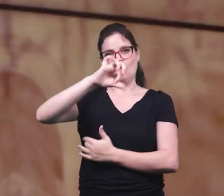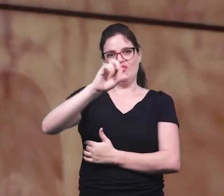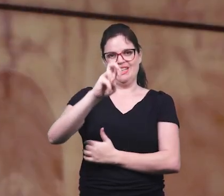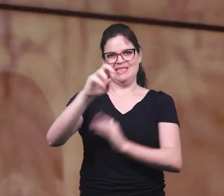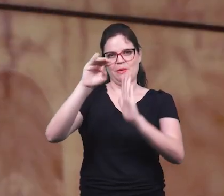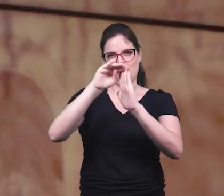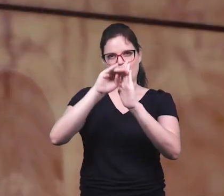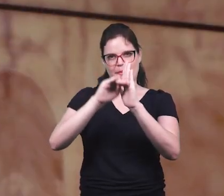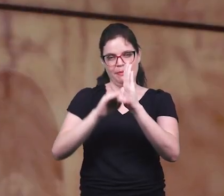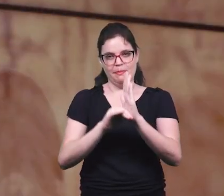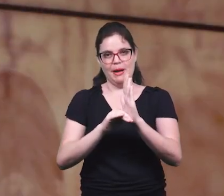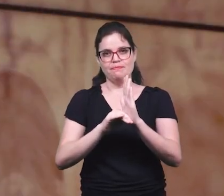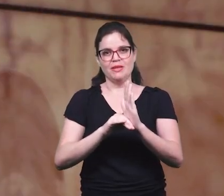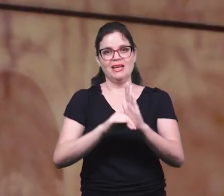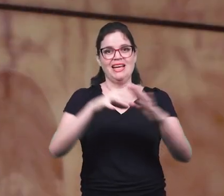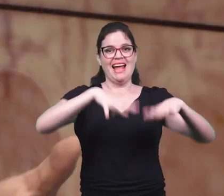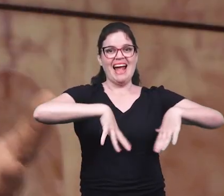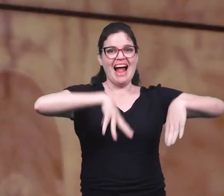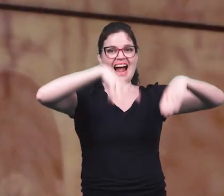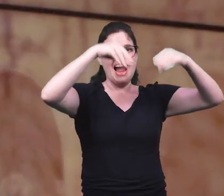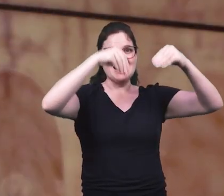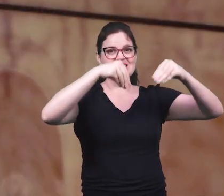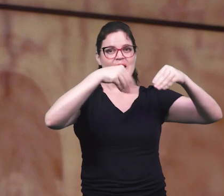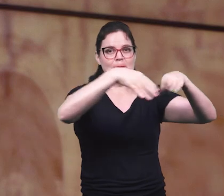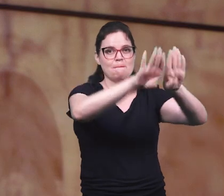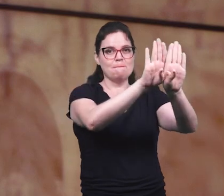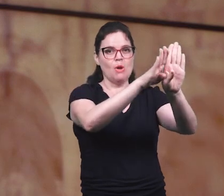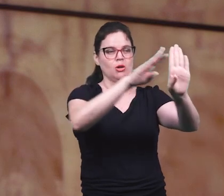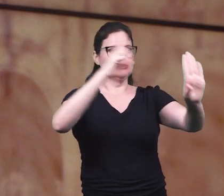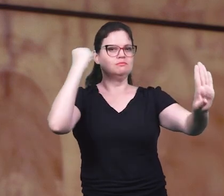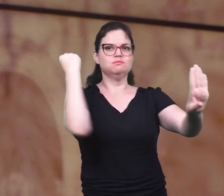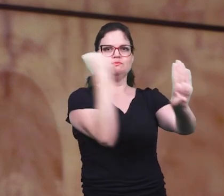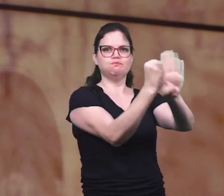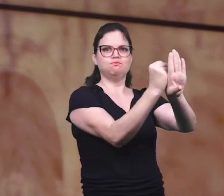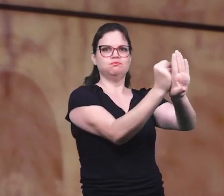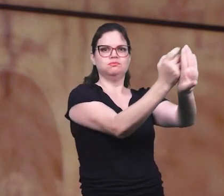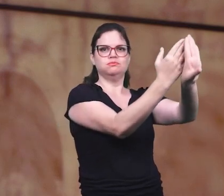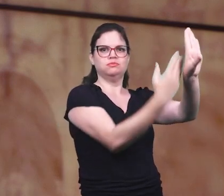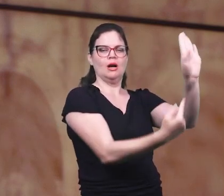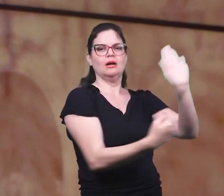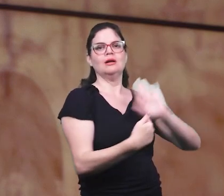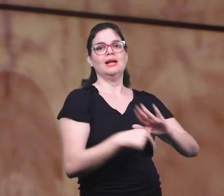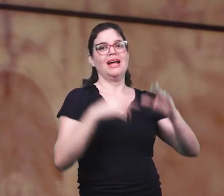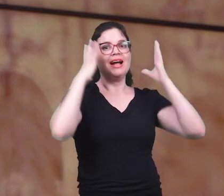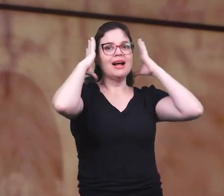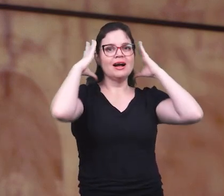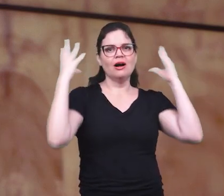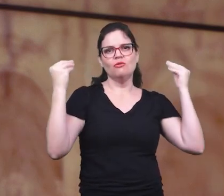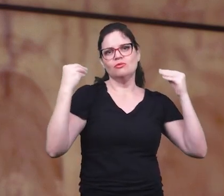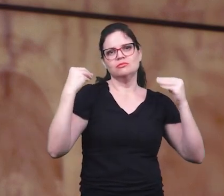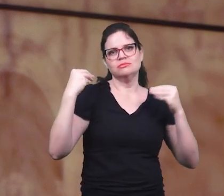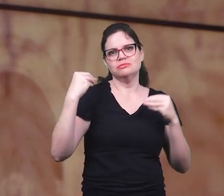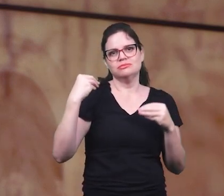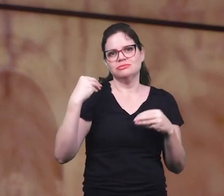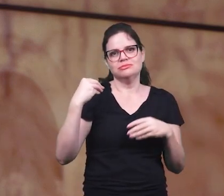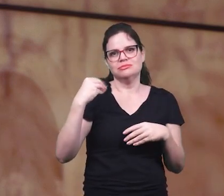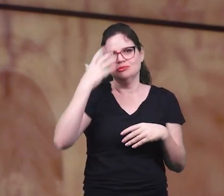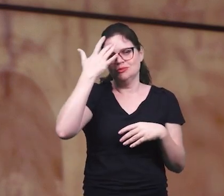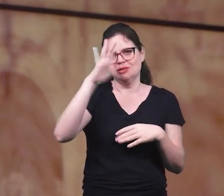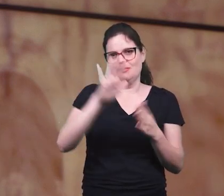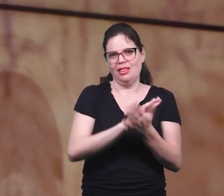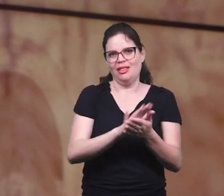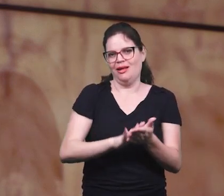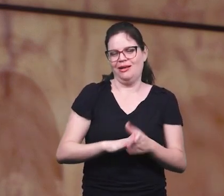né? Calvino tinha 8 anos de idade, Calvino estava pequeno, não lembrava de nada, Calvino, certo? Então estava nascendo Calvino ainda, mas Lutero já